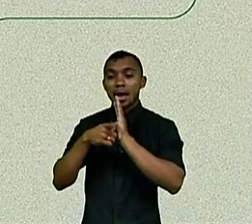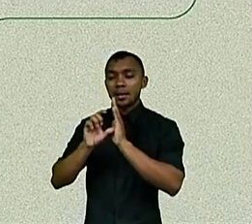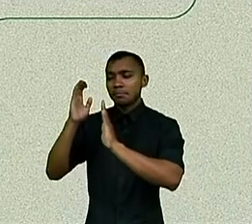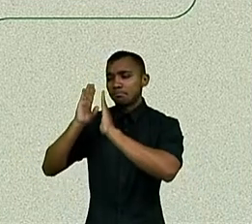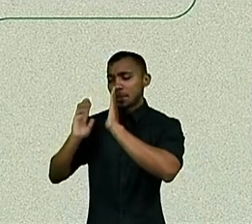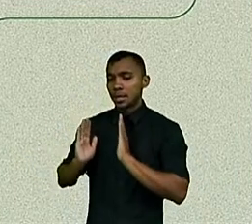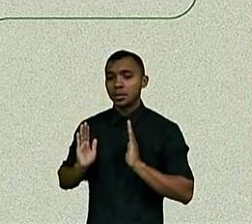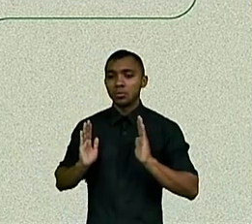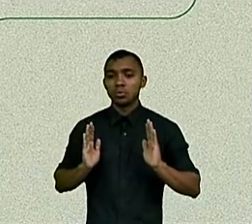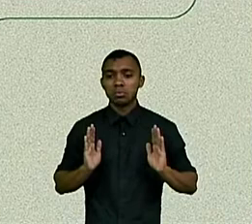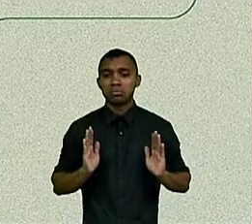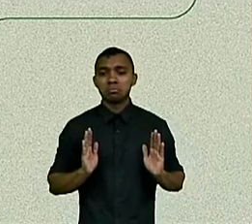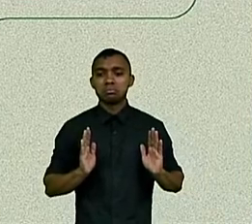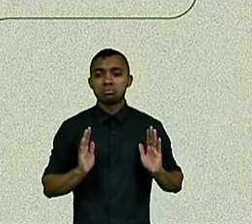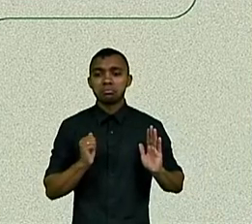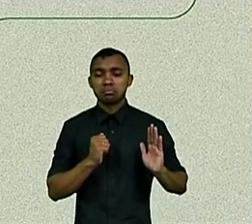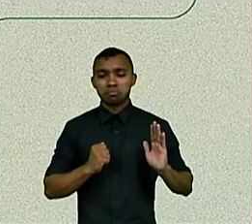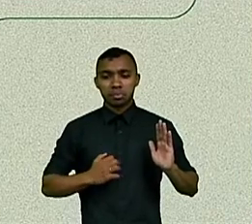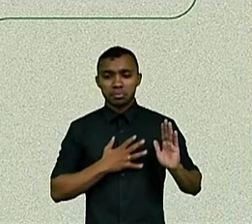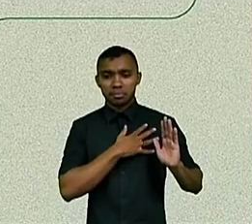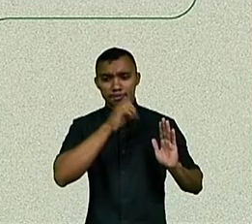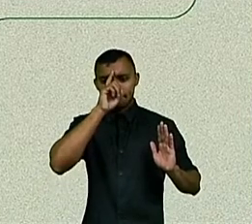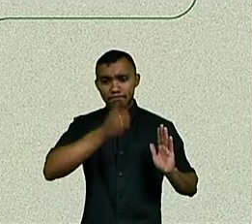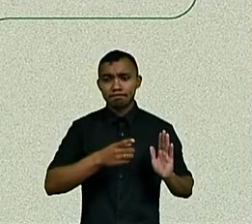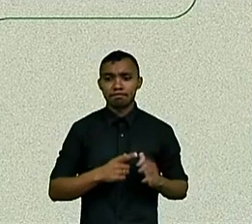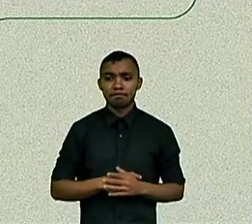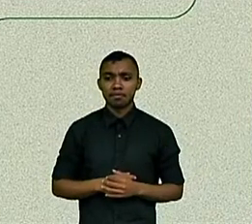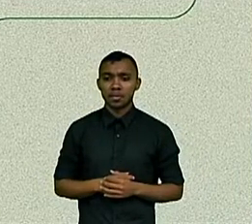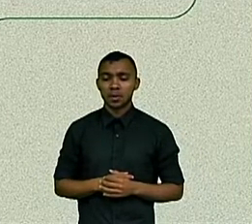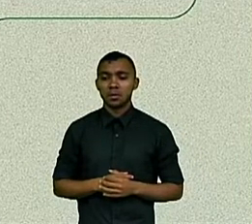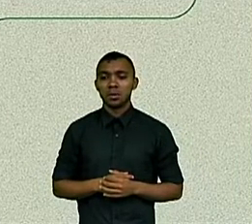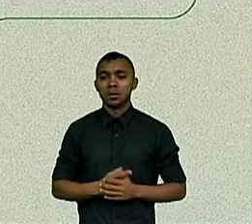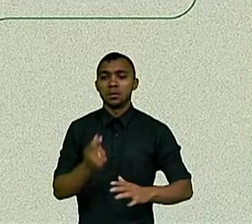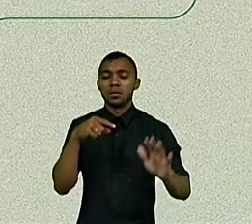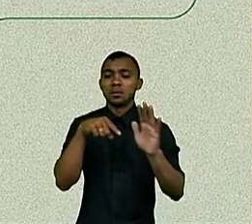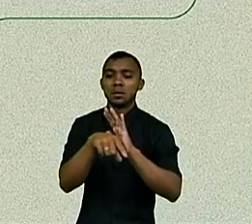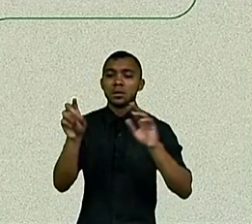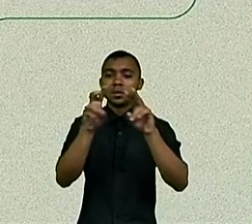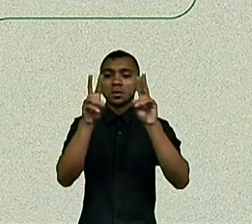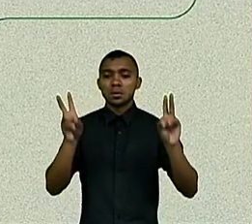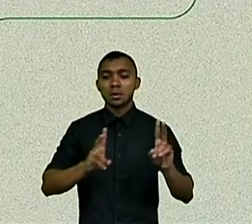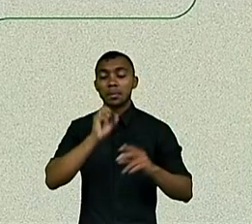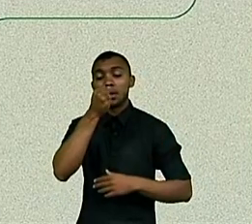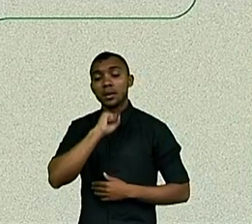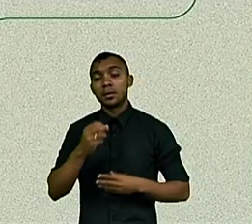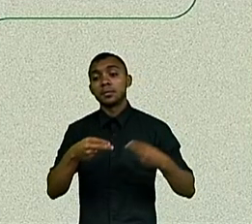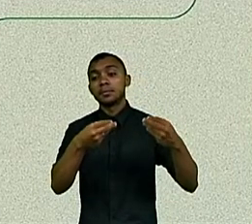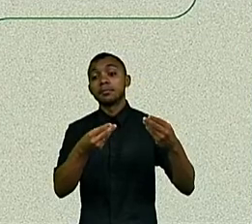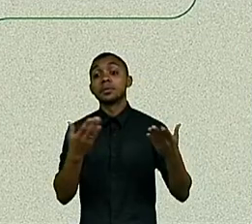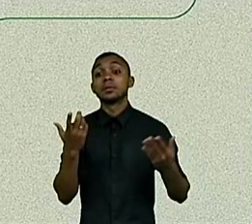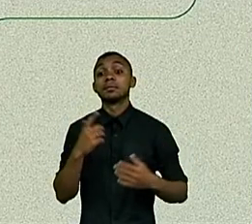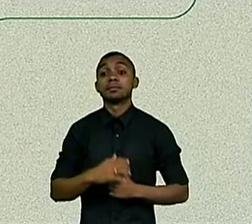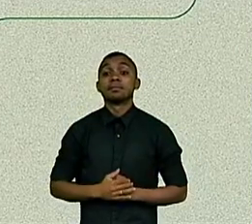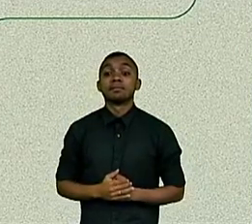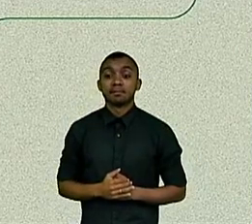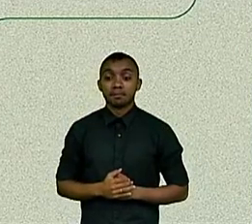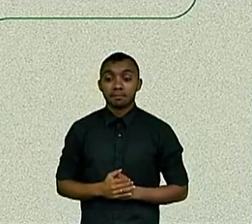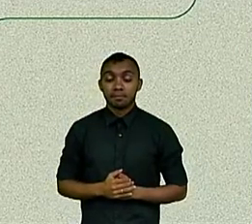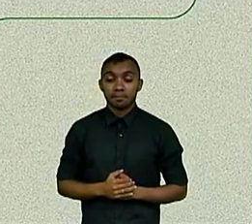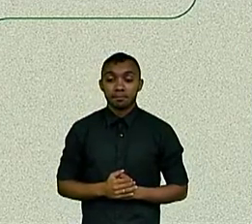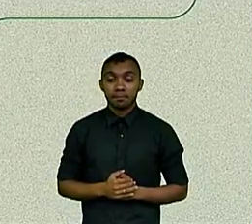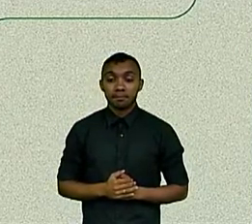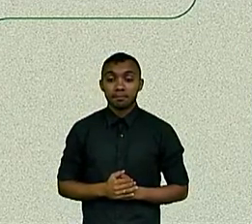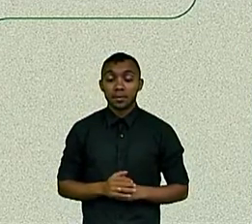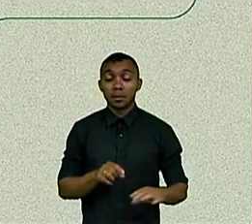uma pergunta valendo uma banda de um texto metade da pirulito pop Qual foi